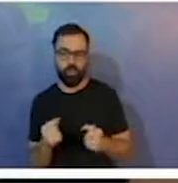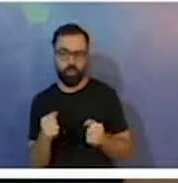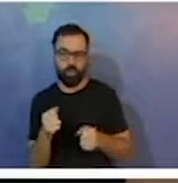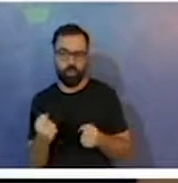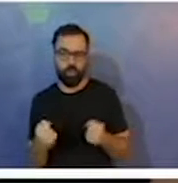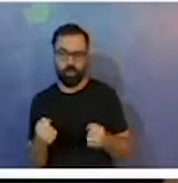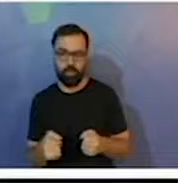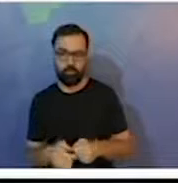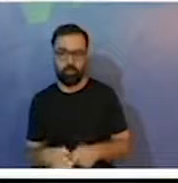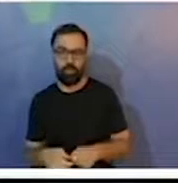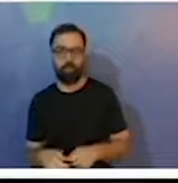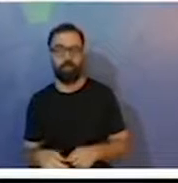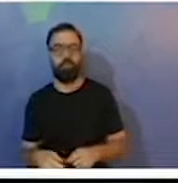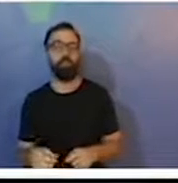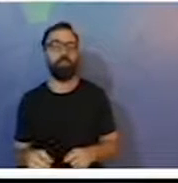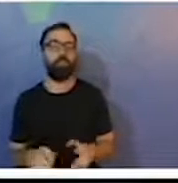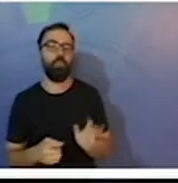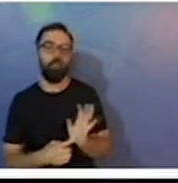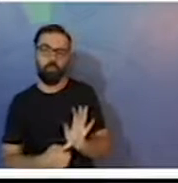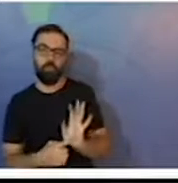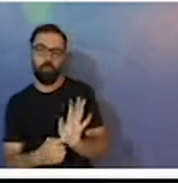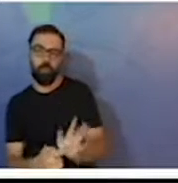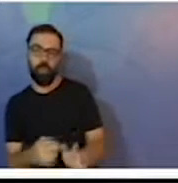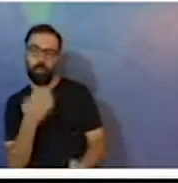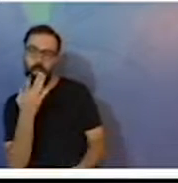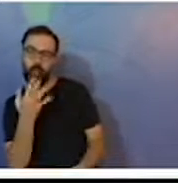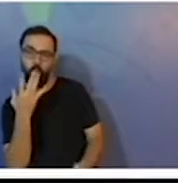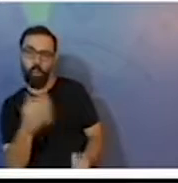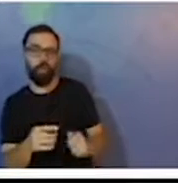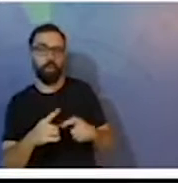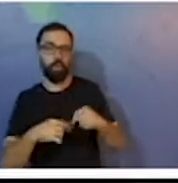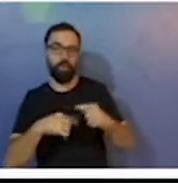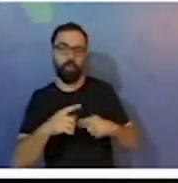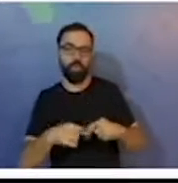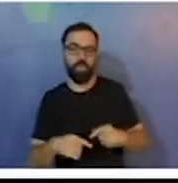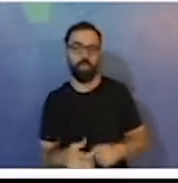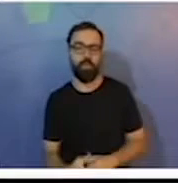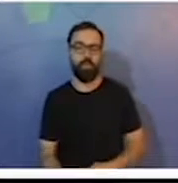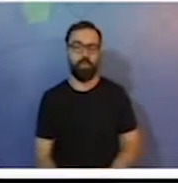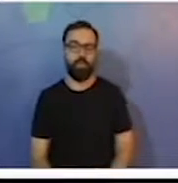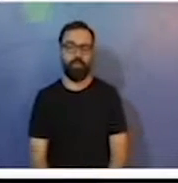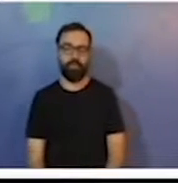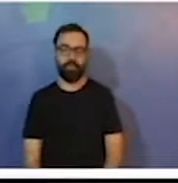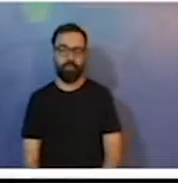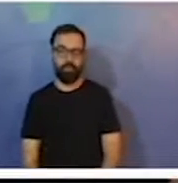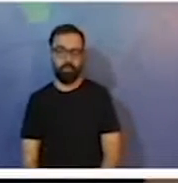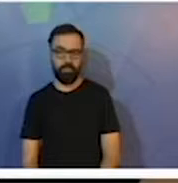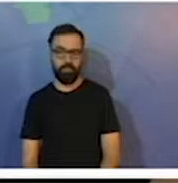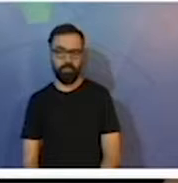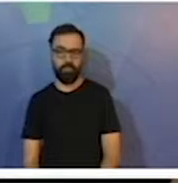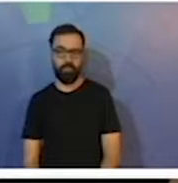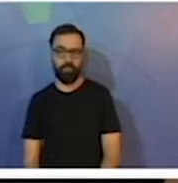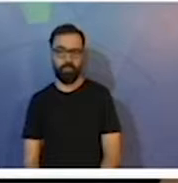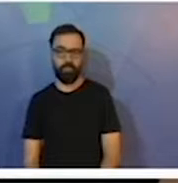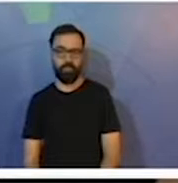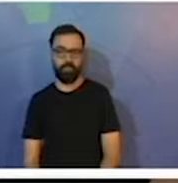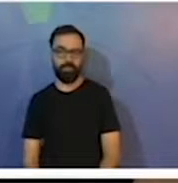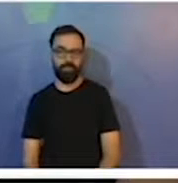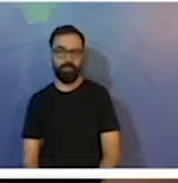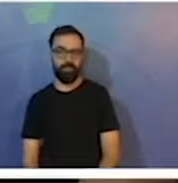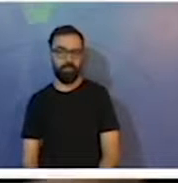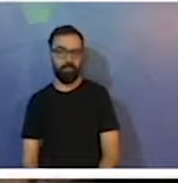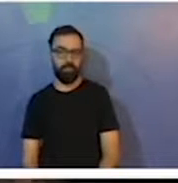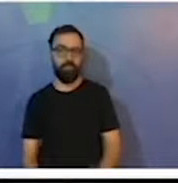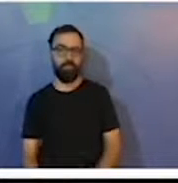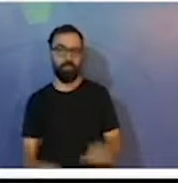informam apenas as cores dos objetos solicitados na produção do Colar e aí que que eu digo aqui